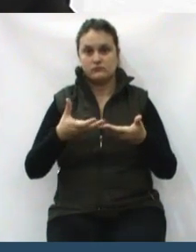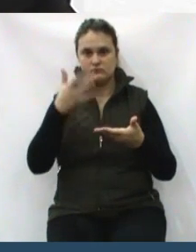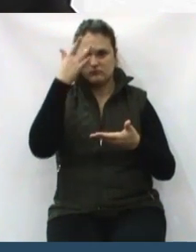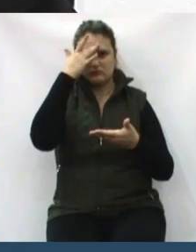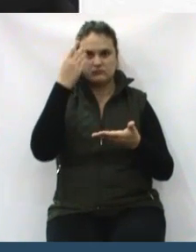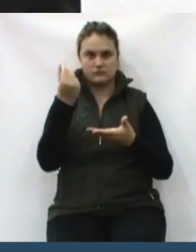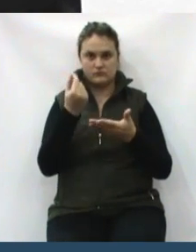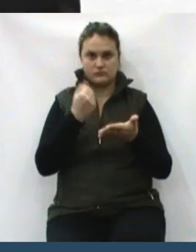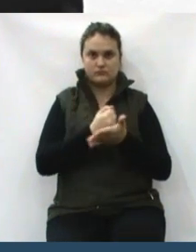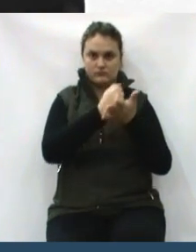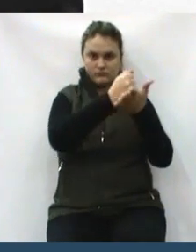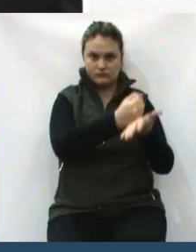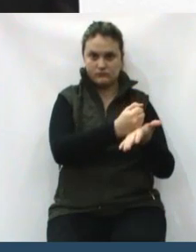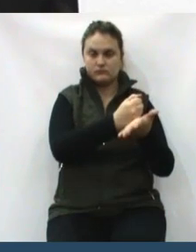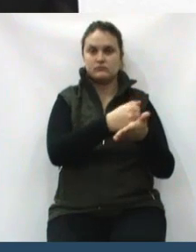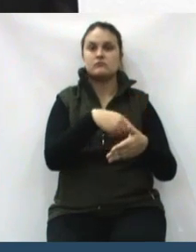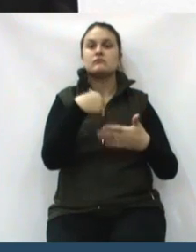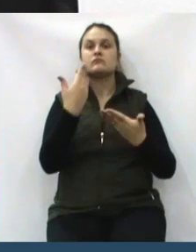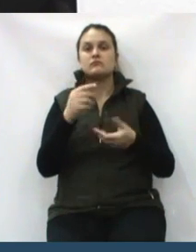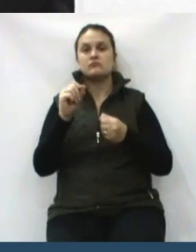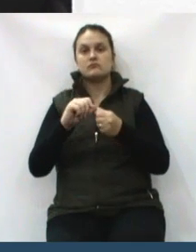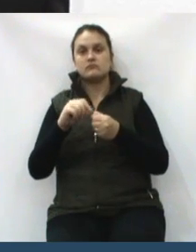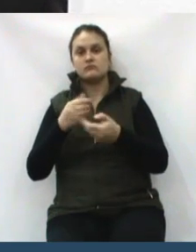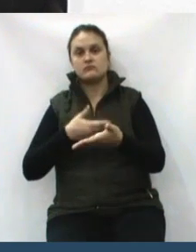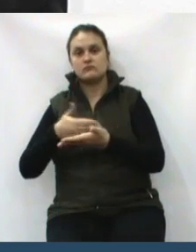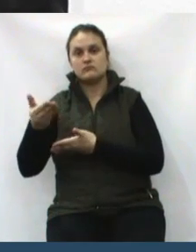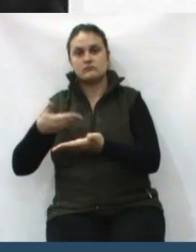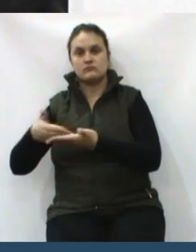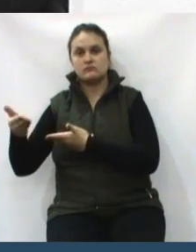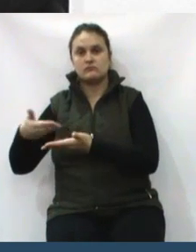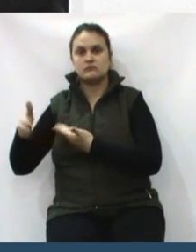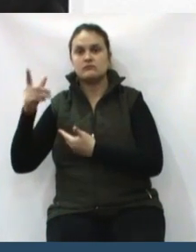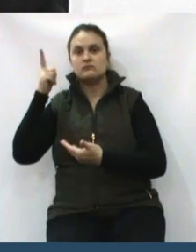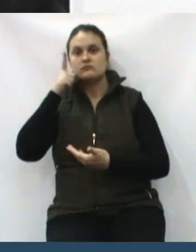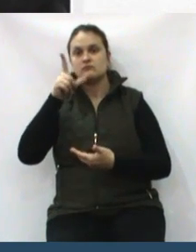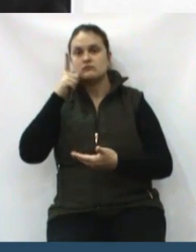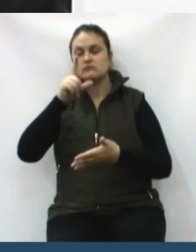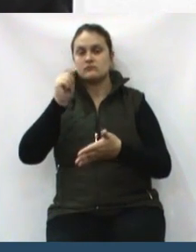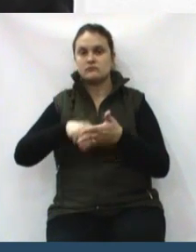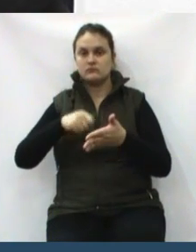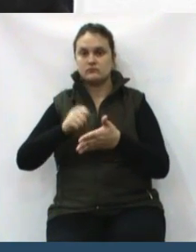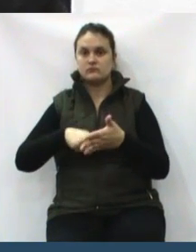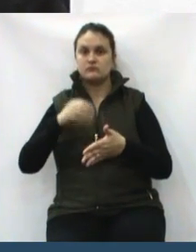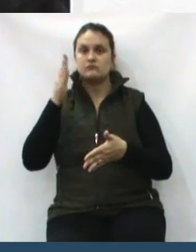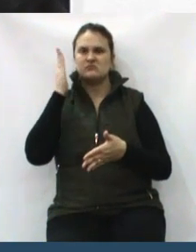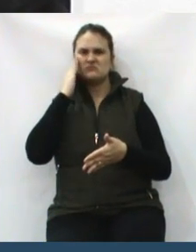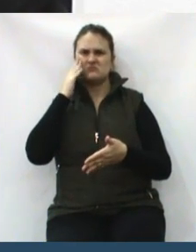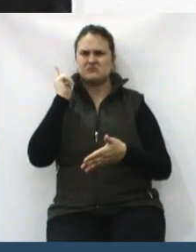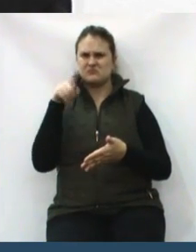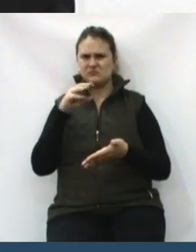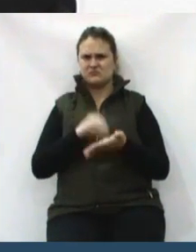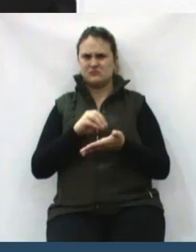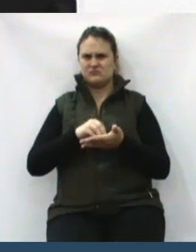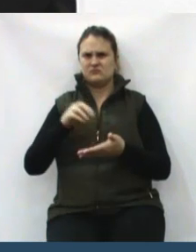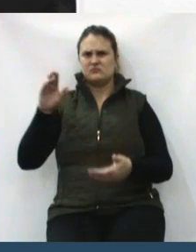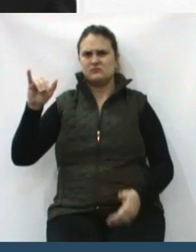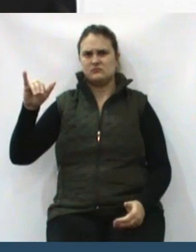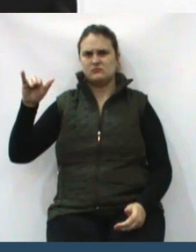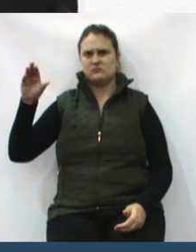candidato e depois estar a prefeitura ganhando todos os contratos de licitação, se entender que é imoral isso,